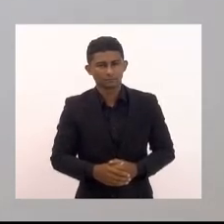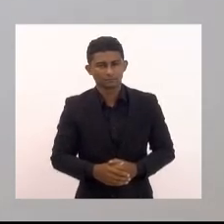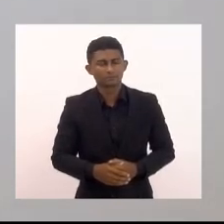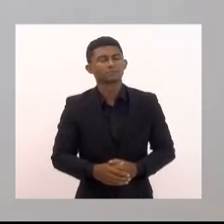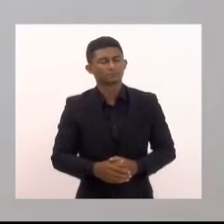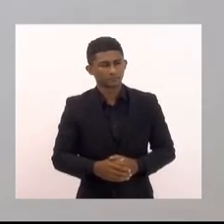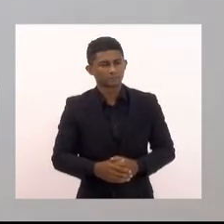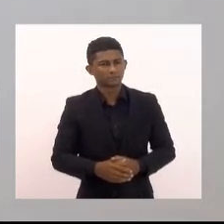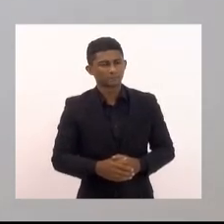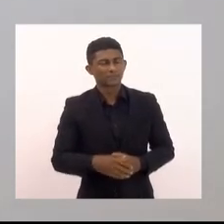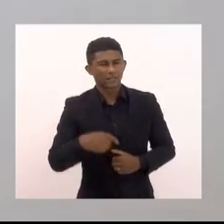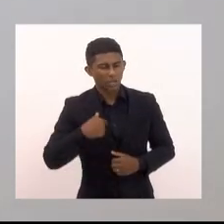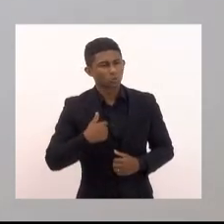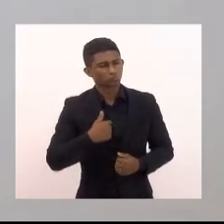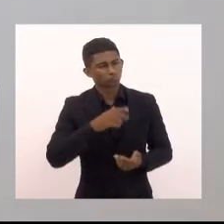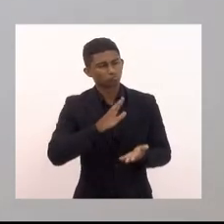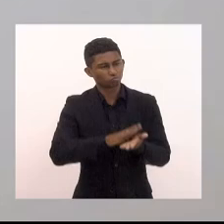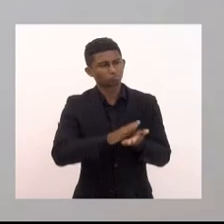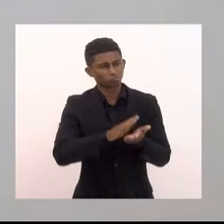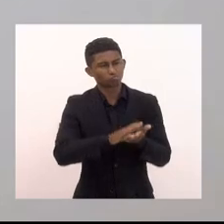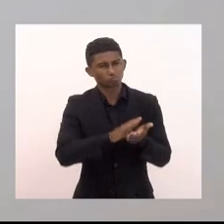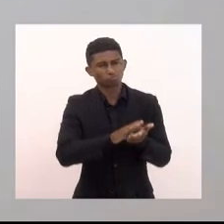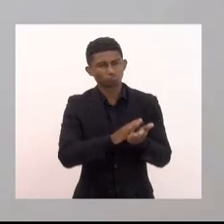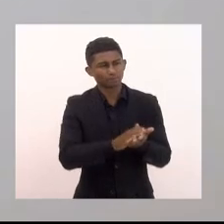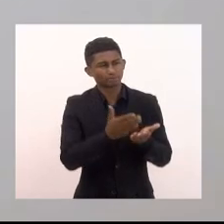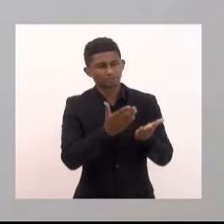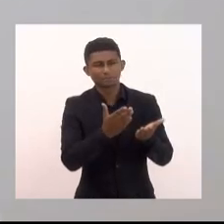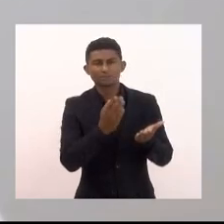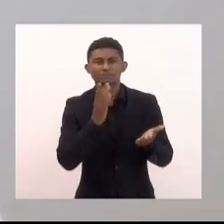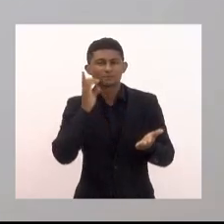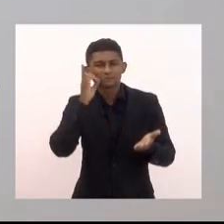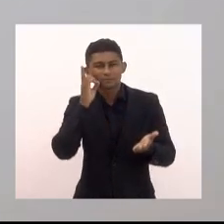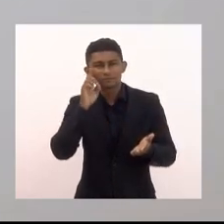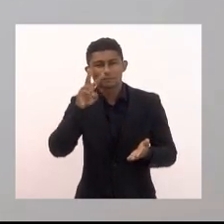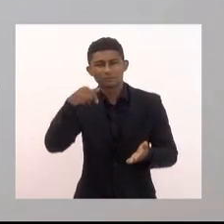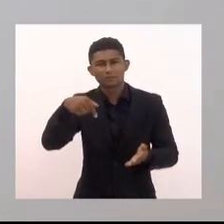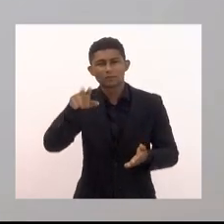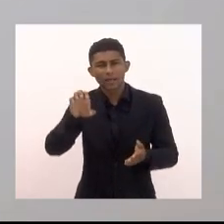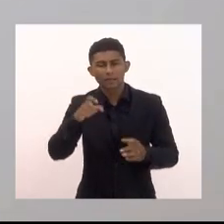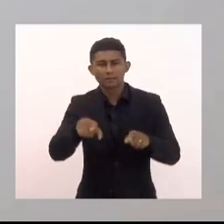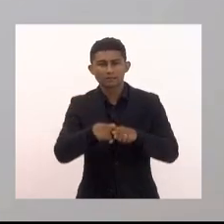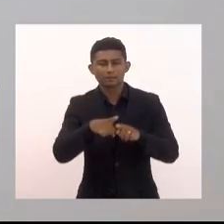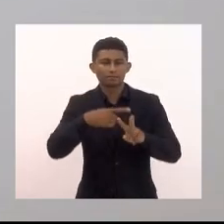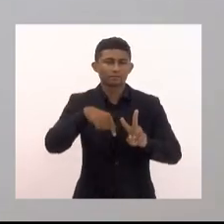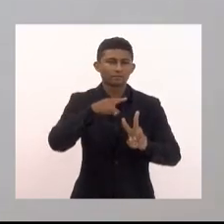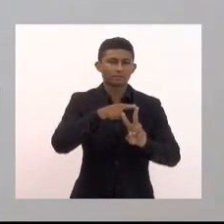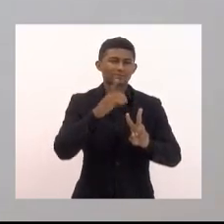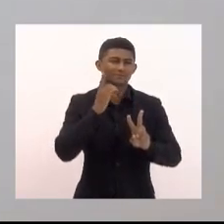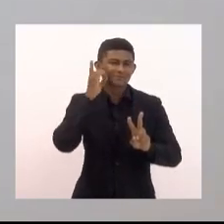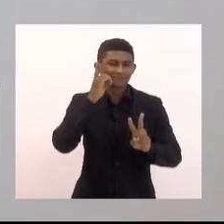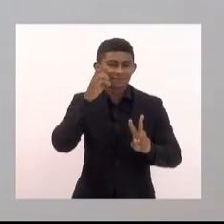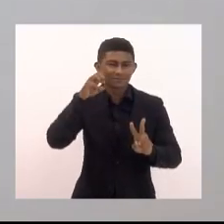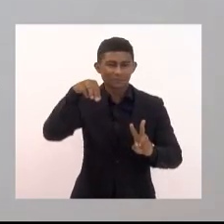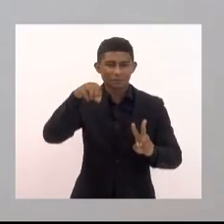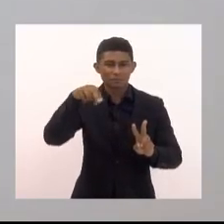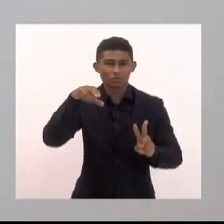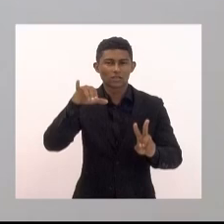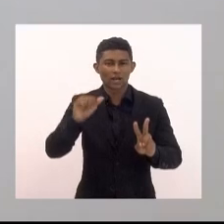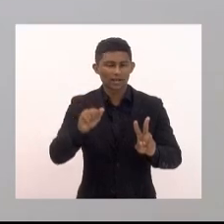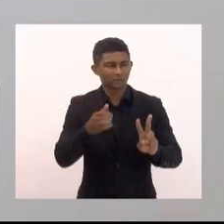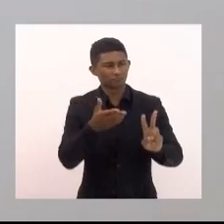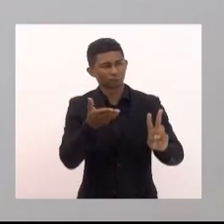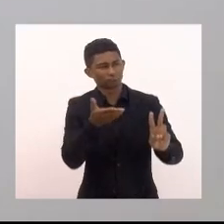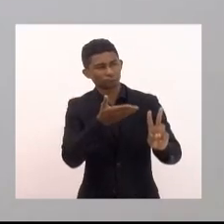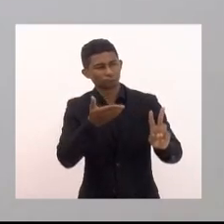elogiar a iniciativa do deputado Valdec Carneiro e da deputada Mônica Francisco pela elaboração desse